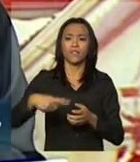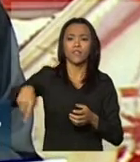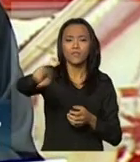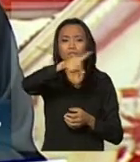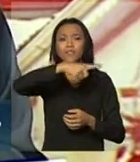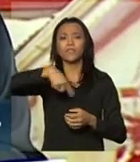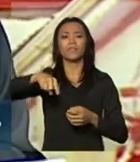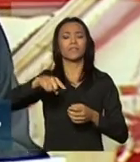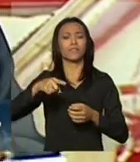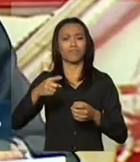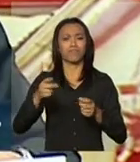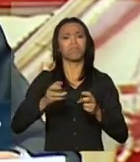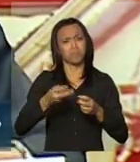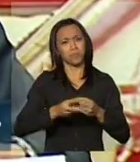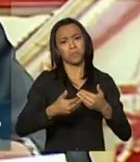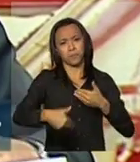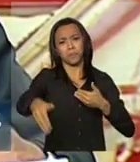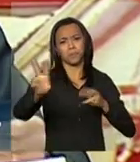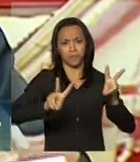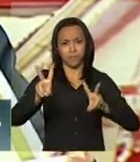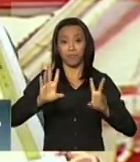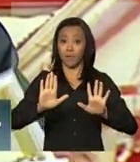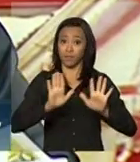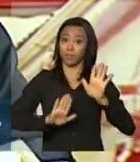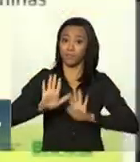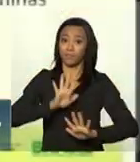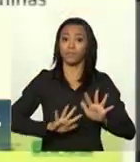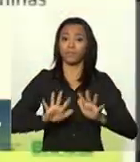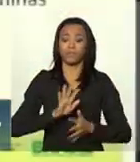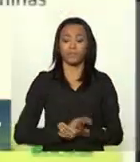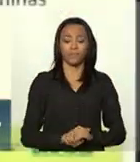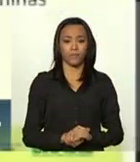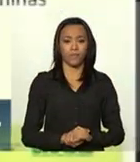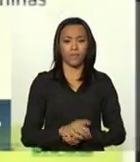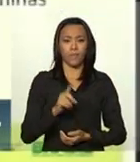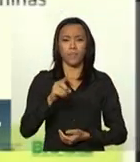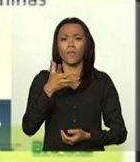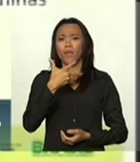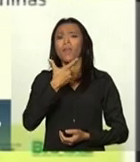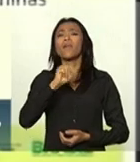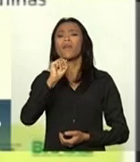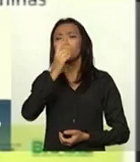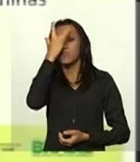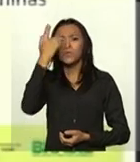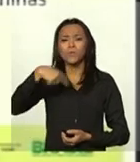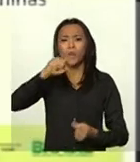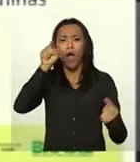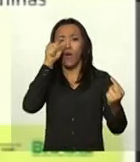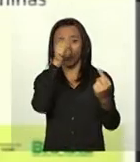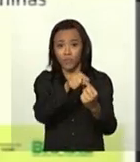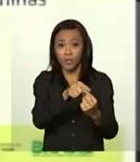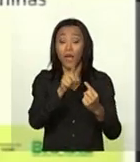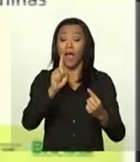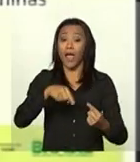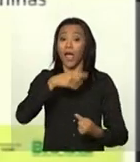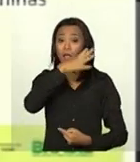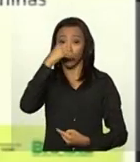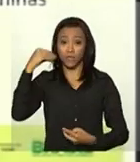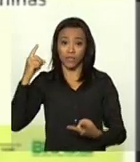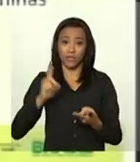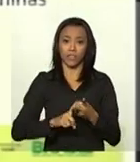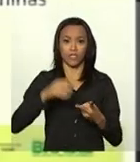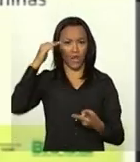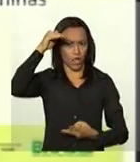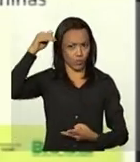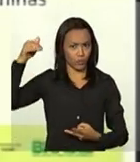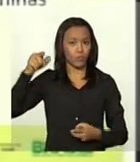harmonizada, digamos assim, com o espírito aí do Carnaval. Pode passar. O público-alvo, principalmente, parte de adolescentes, adultos jovens,